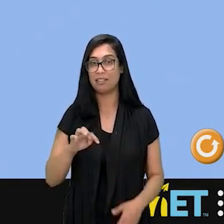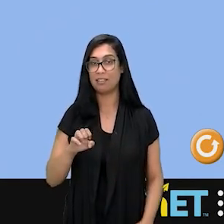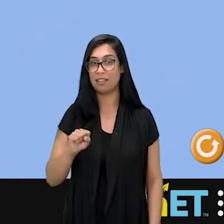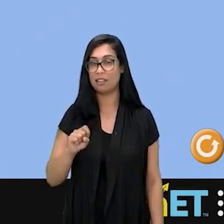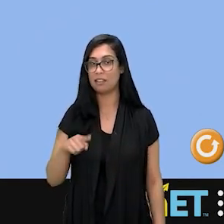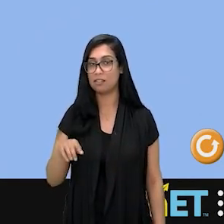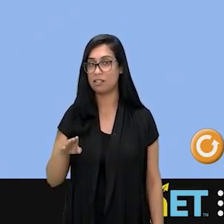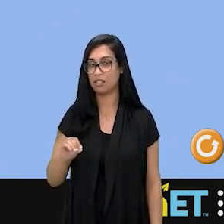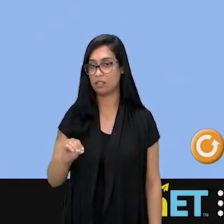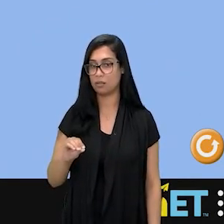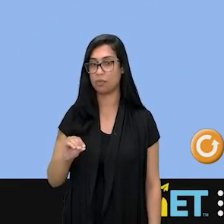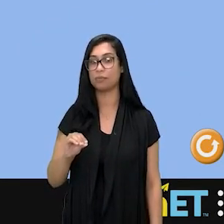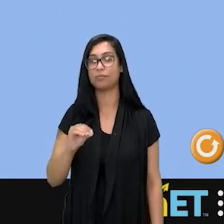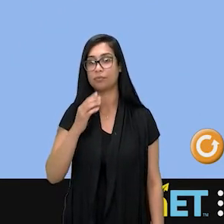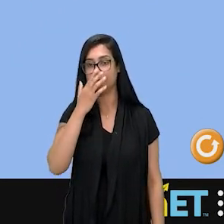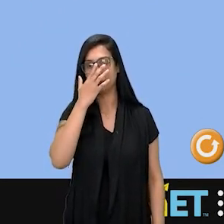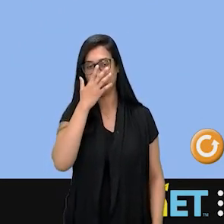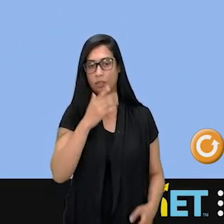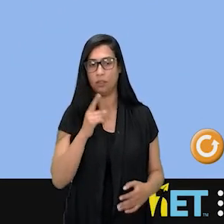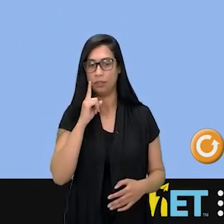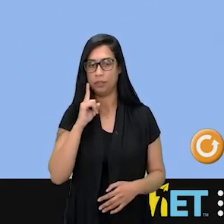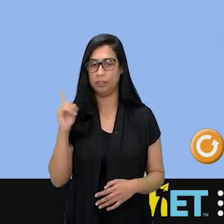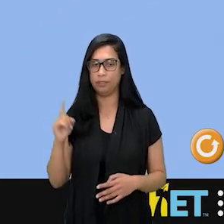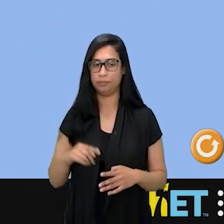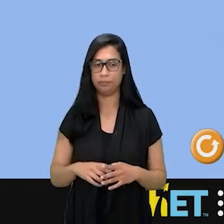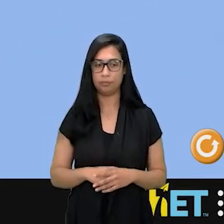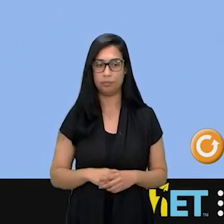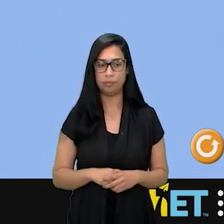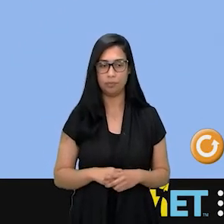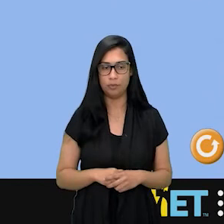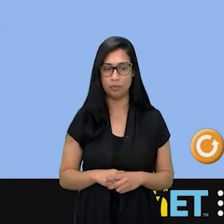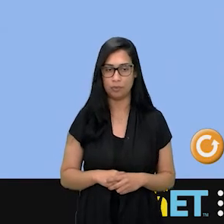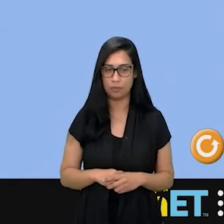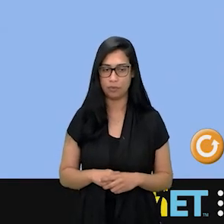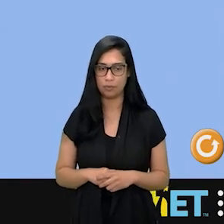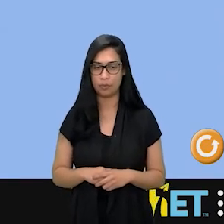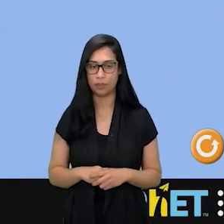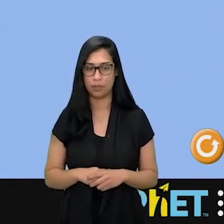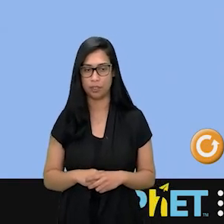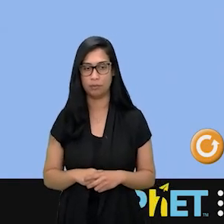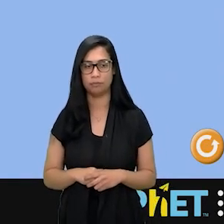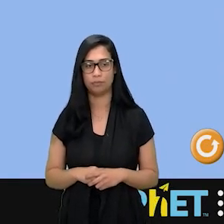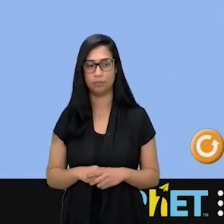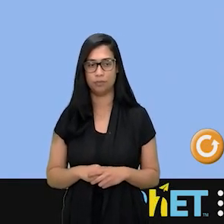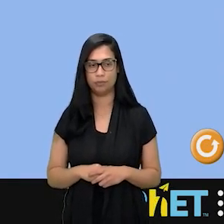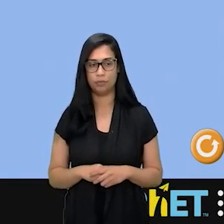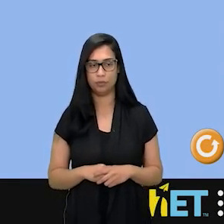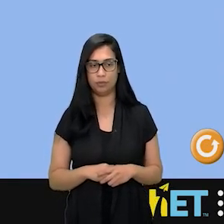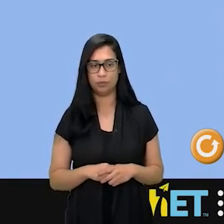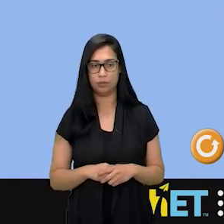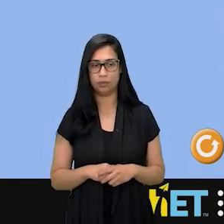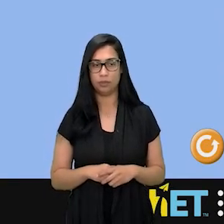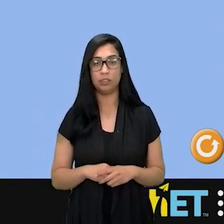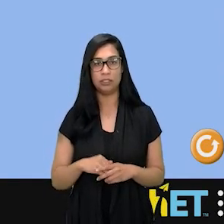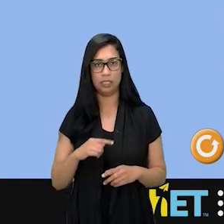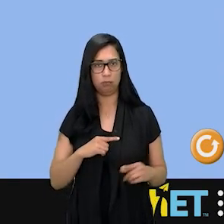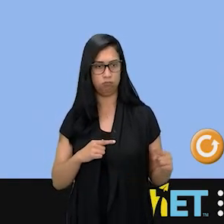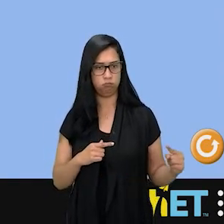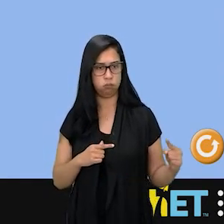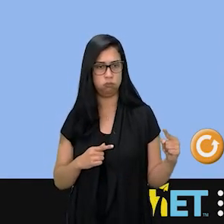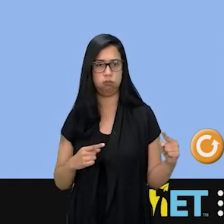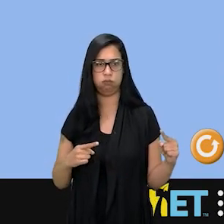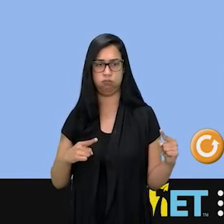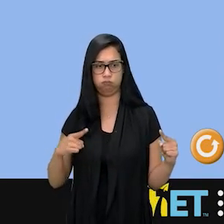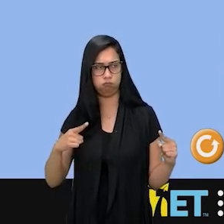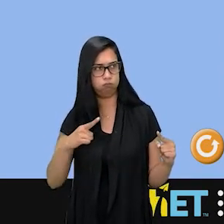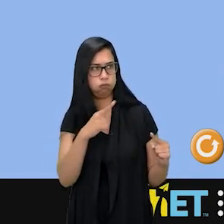e pegar a tensão aqui, ó. Agora, este multímetro vai medir a tensão elétrica. Veja a tensão aqui